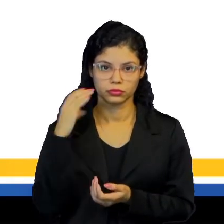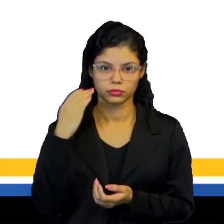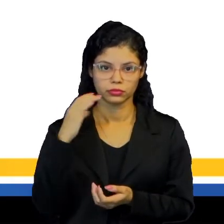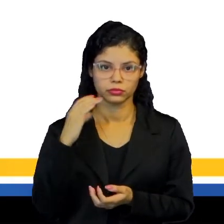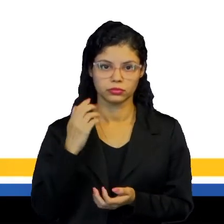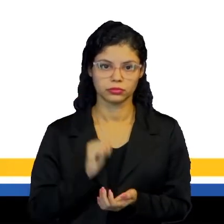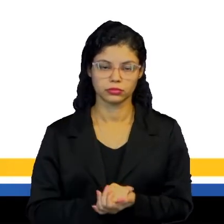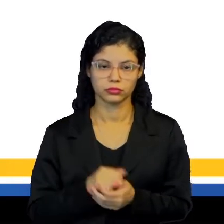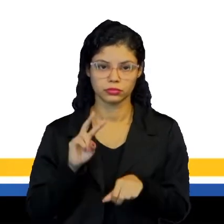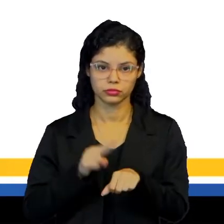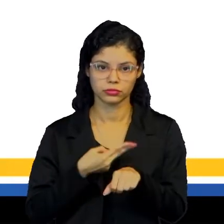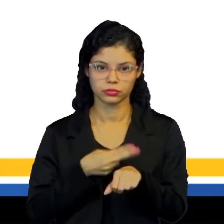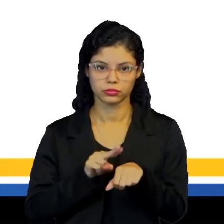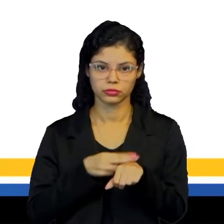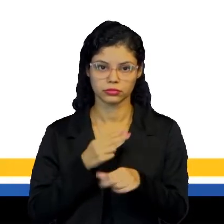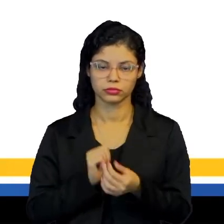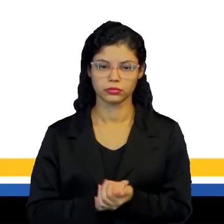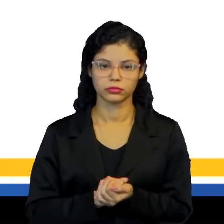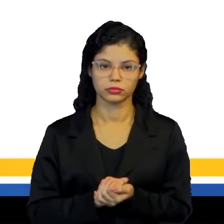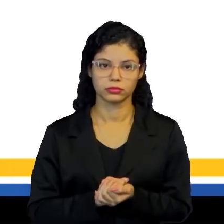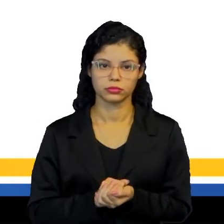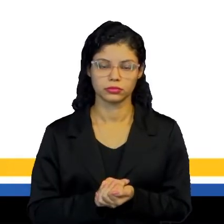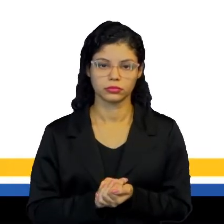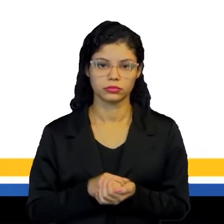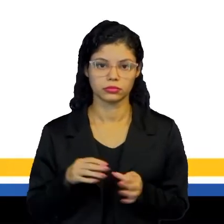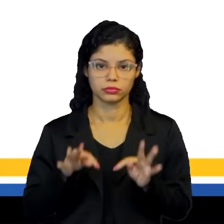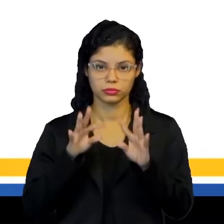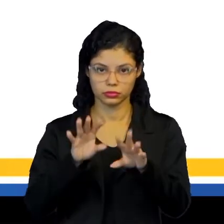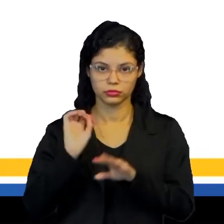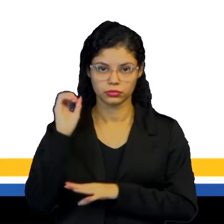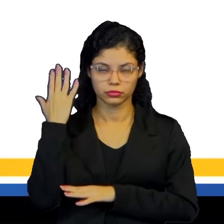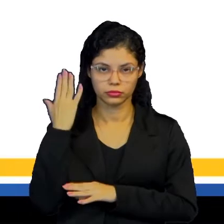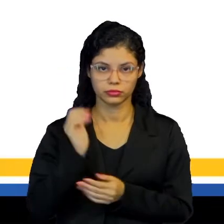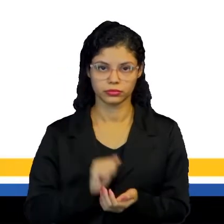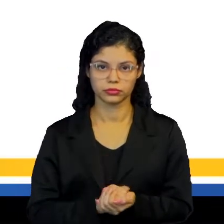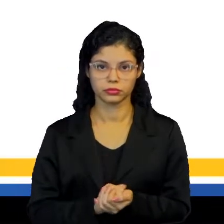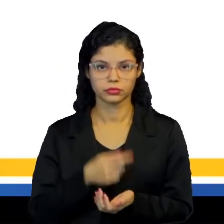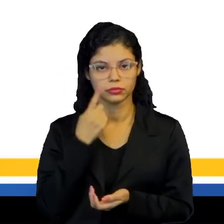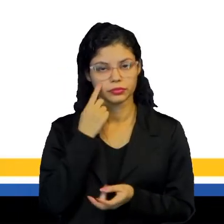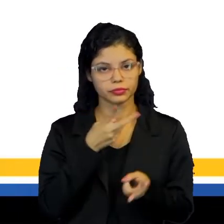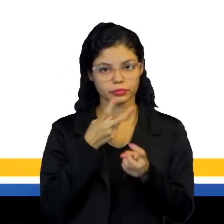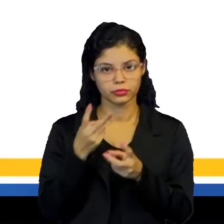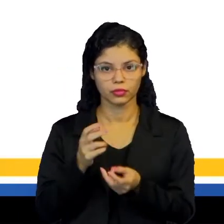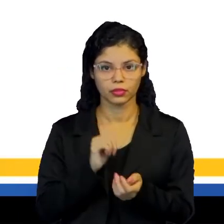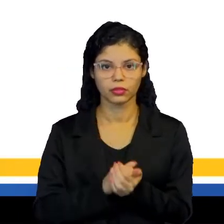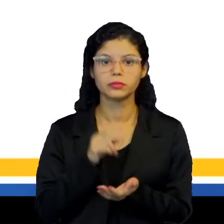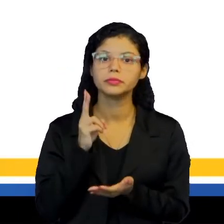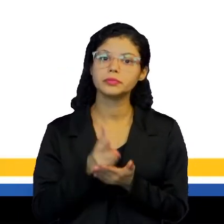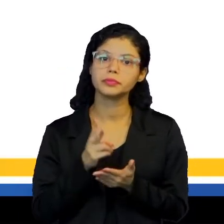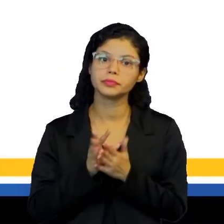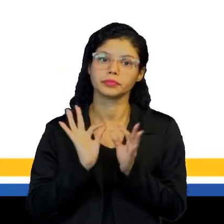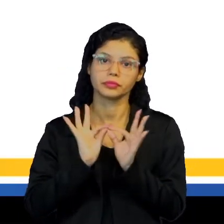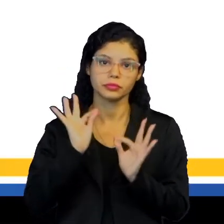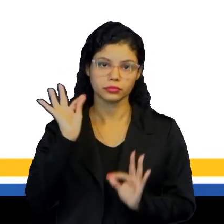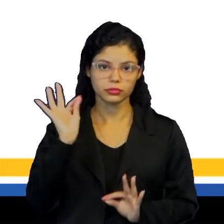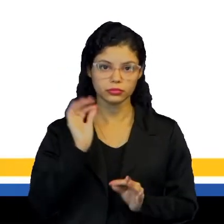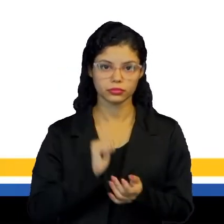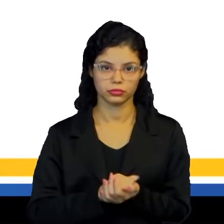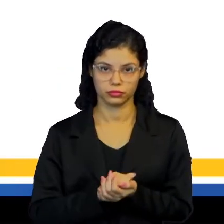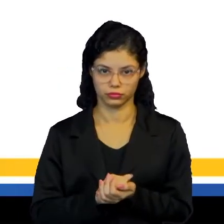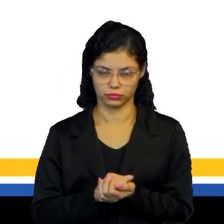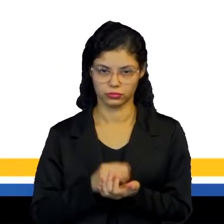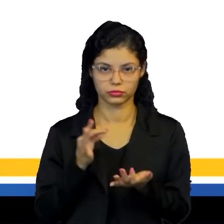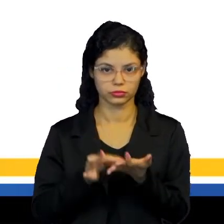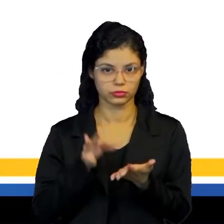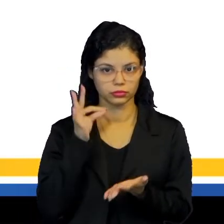refrigerante, chocolate, tá? Então, nesse caso aí, observe que nós vamos ter as medidas por